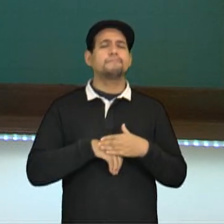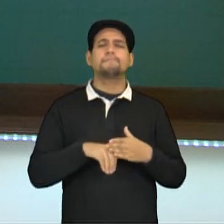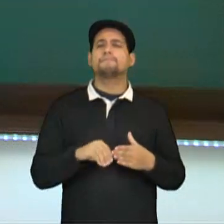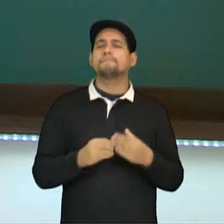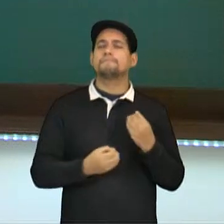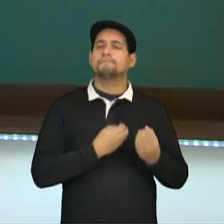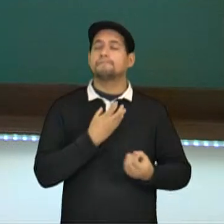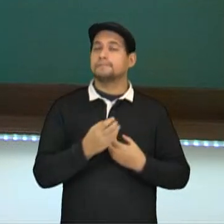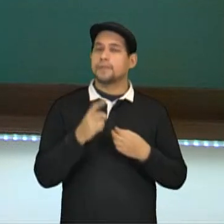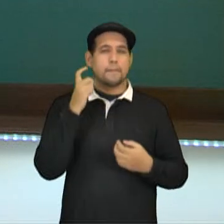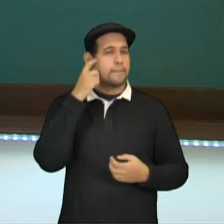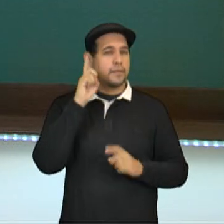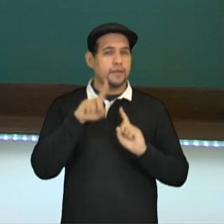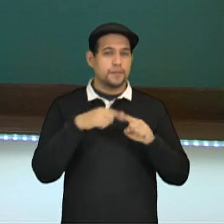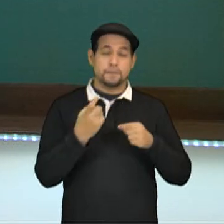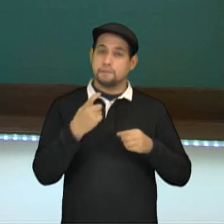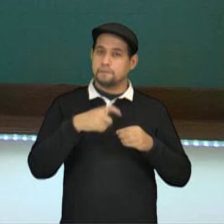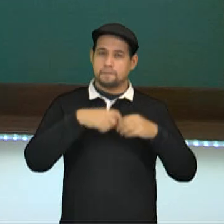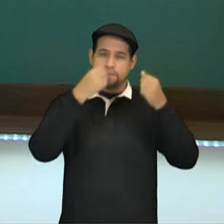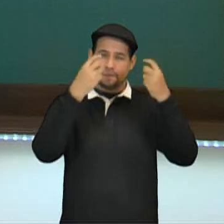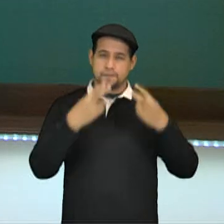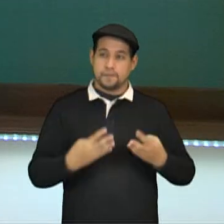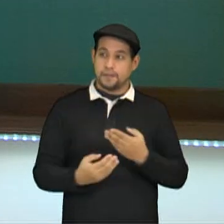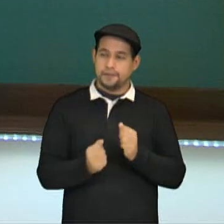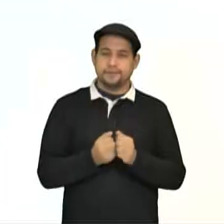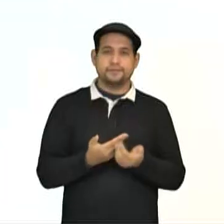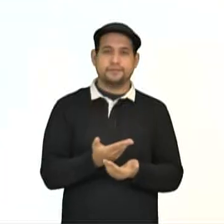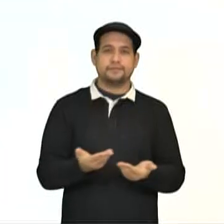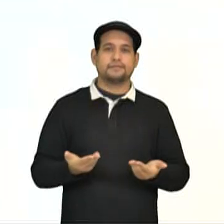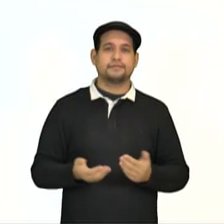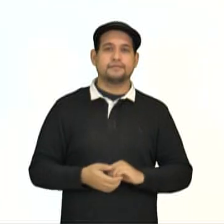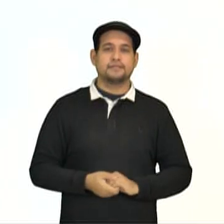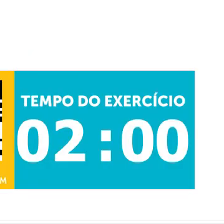pouquinho, reflete, que eu volto já já comentando essa questão com vocês.